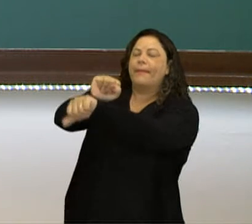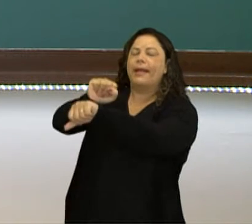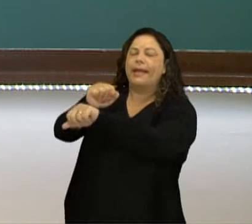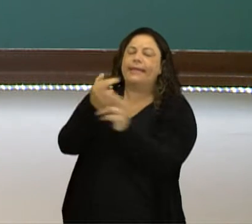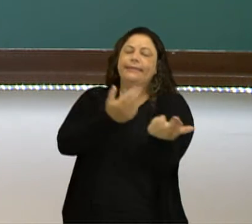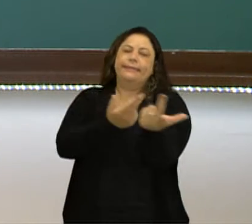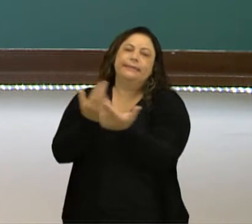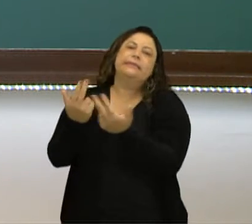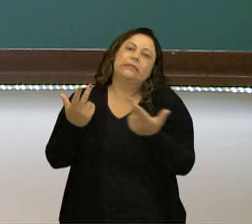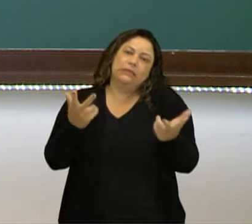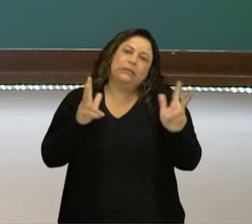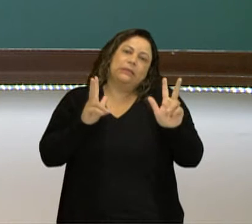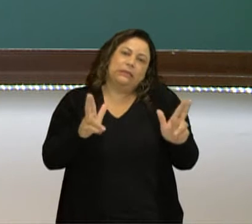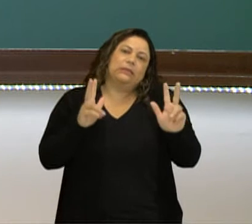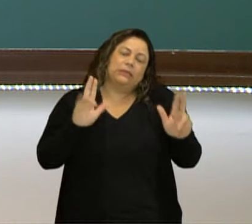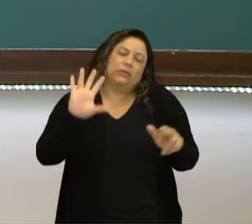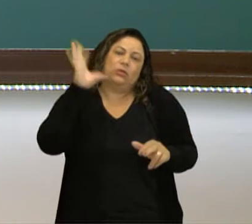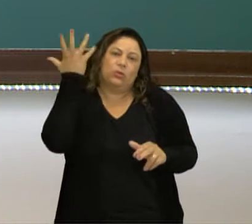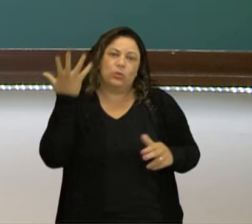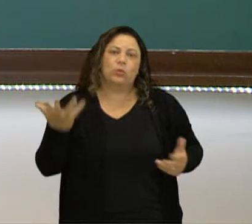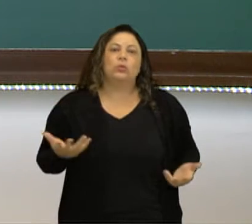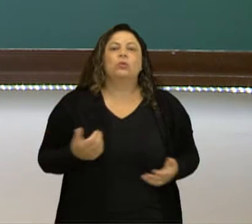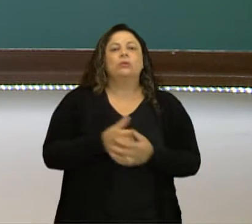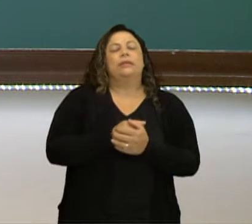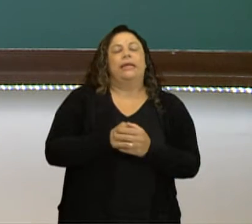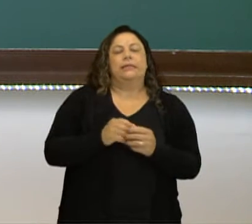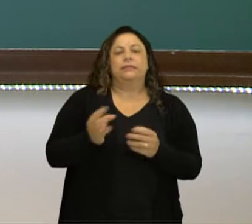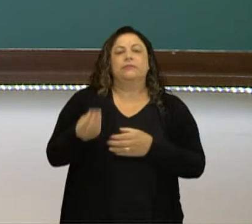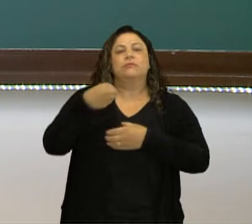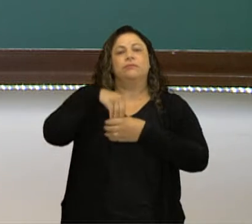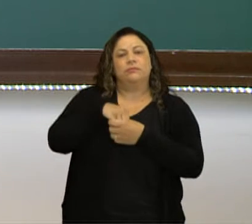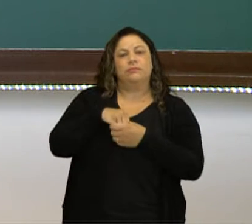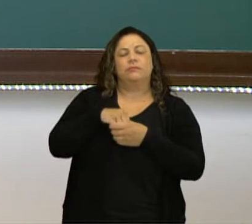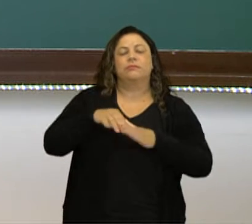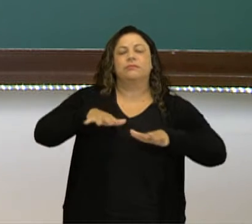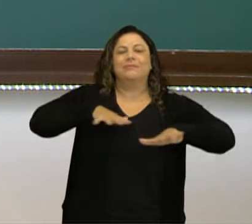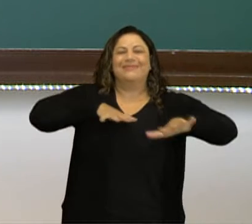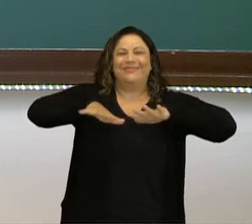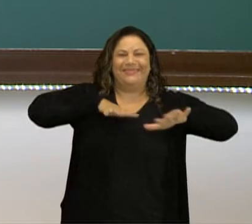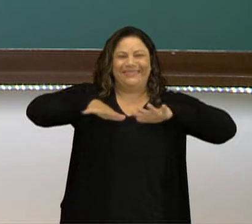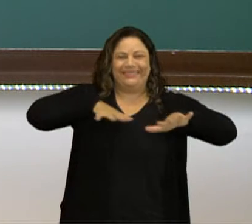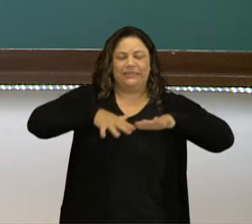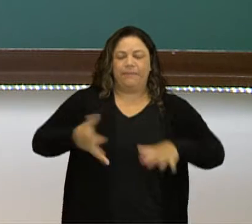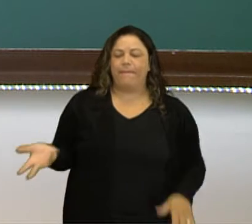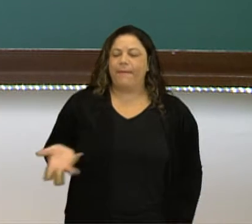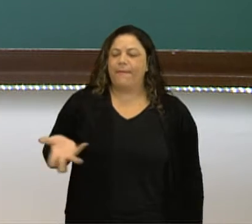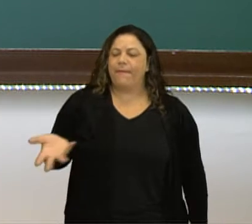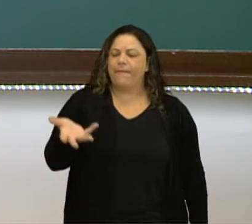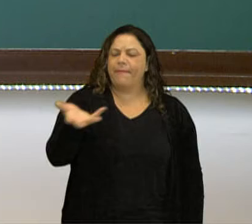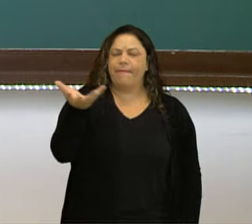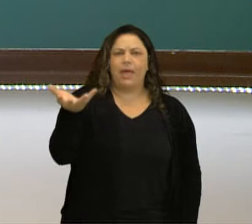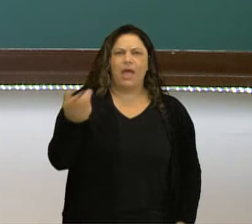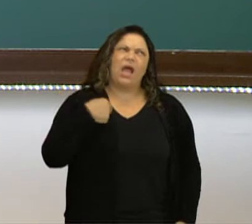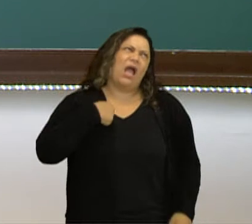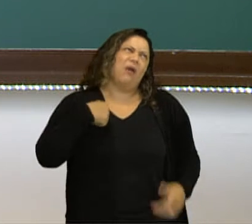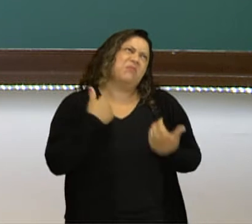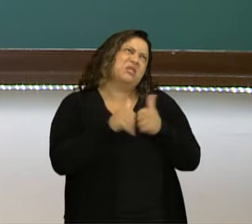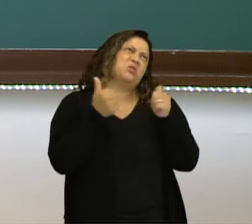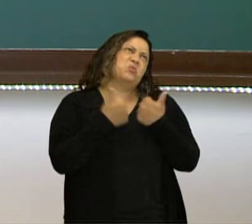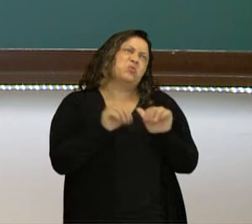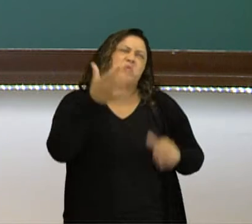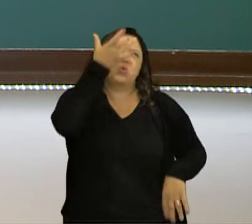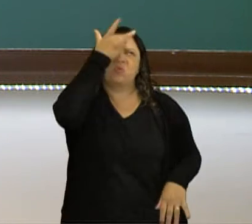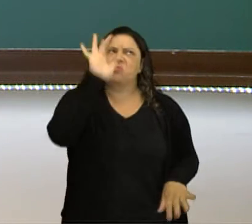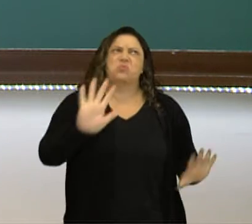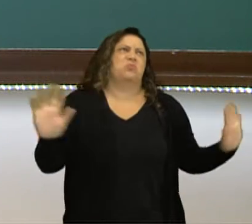você está dentro desse mesmo vagão, mas com velocidade constante, certo? O cara fala assim, pô, professor, eu ando de ônibus, eu não vejo essas coisas aí. Não tem.